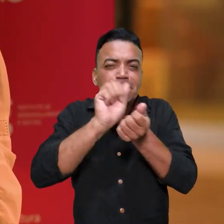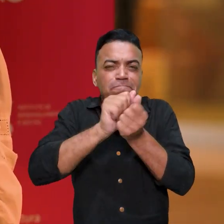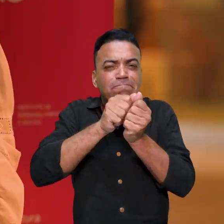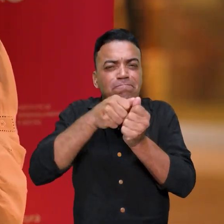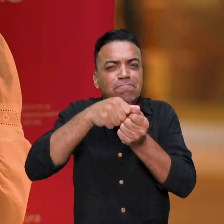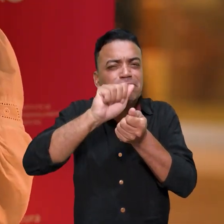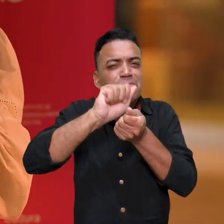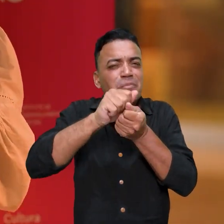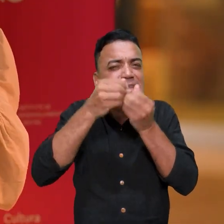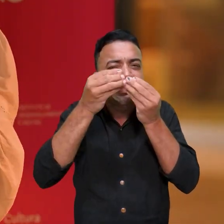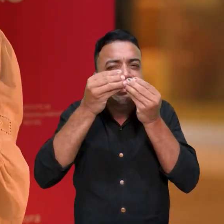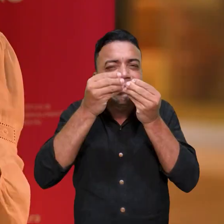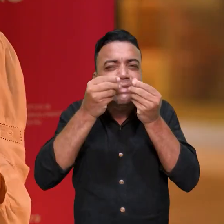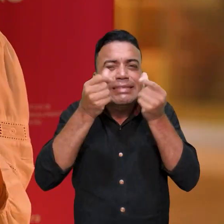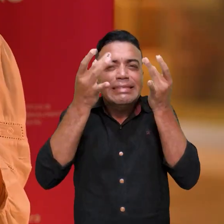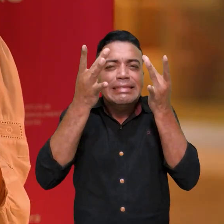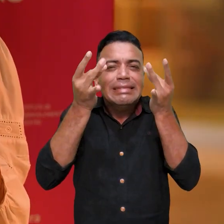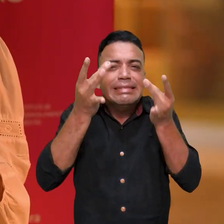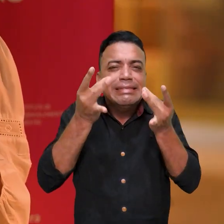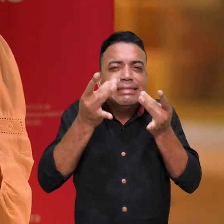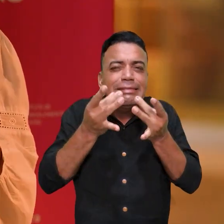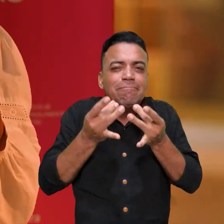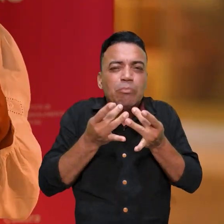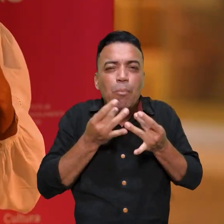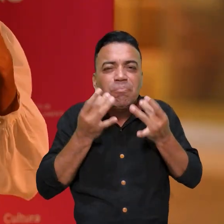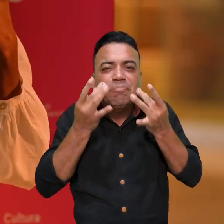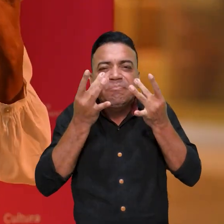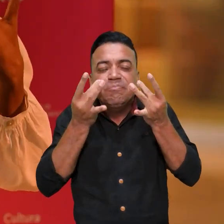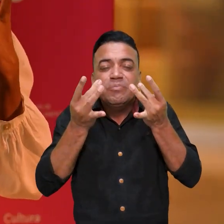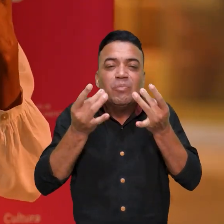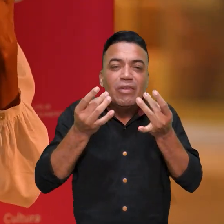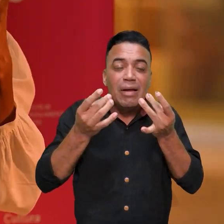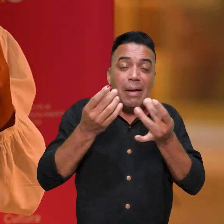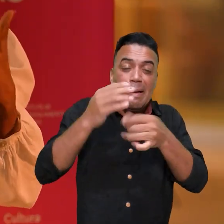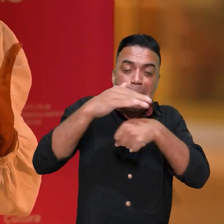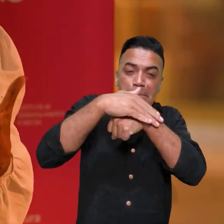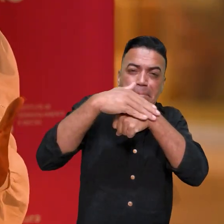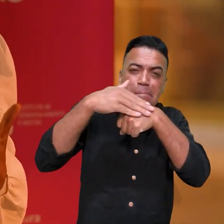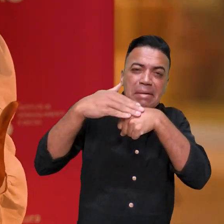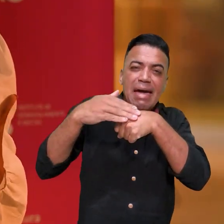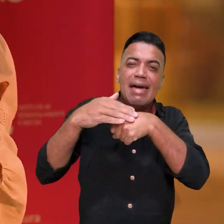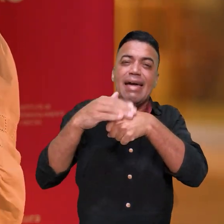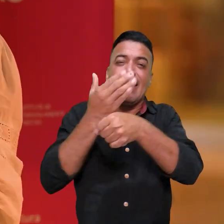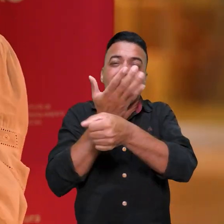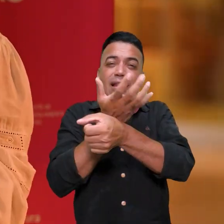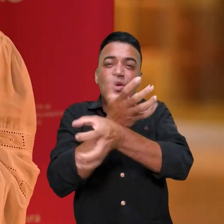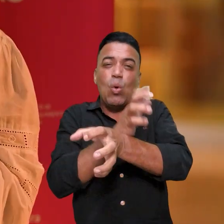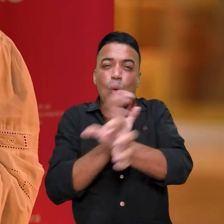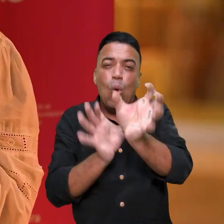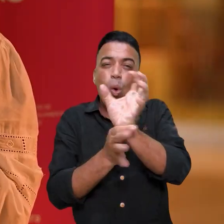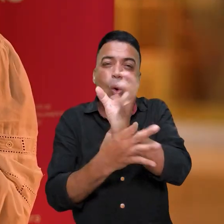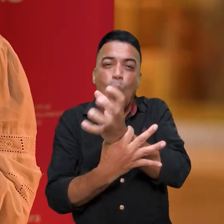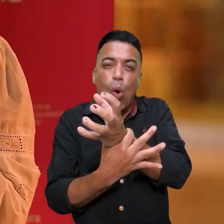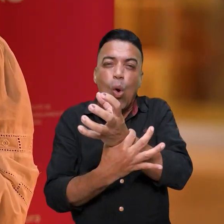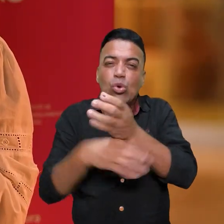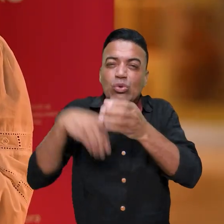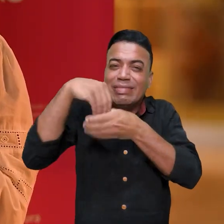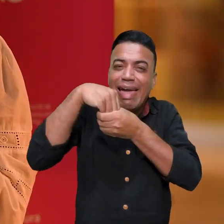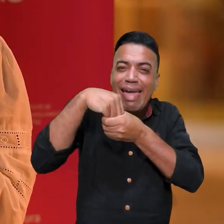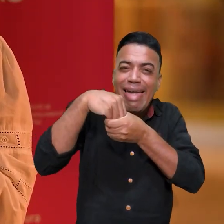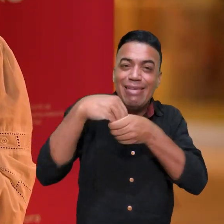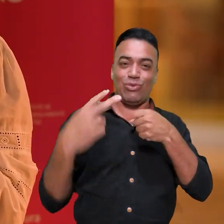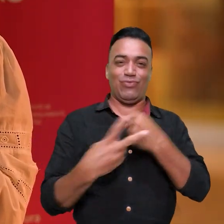mascar, quero rasgar entre os dentes a pele, os ossos, o tutano do verbo. Então, nesse primeiro